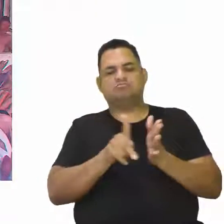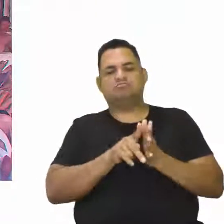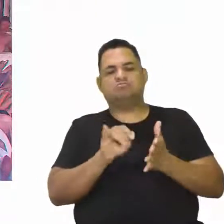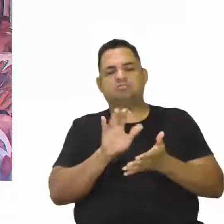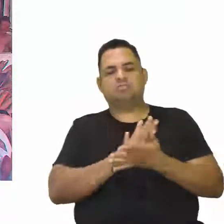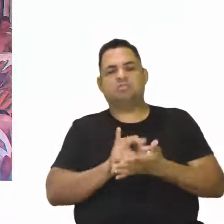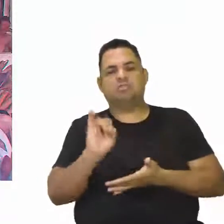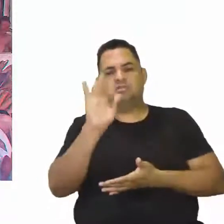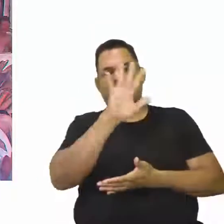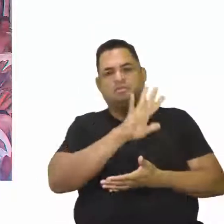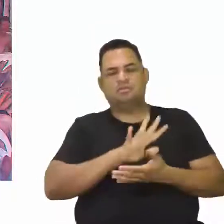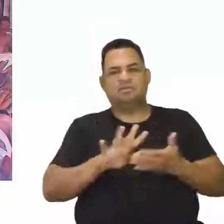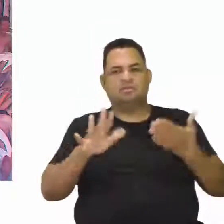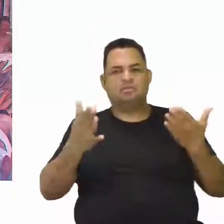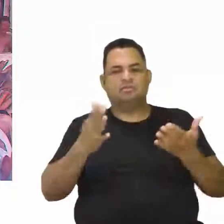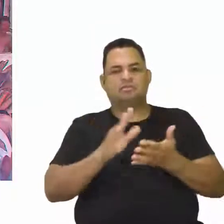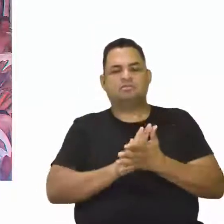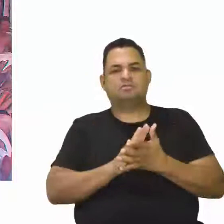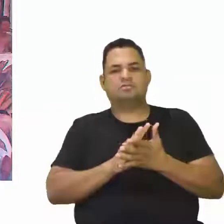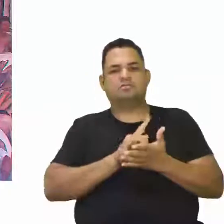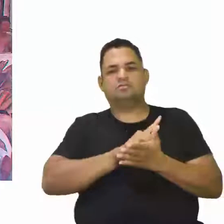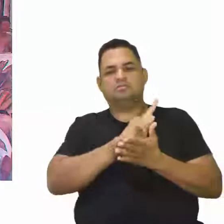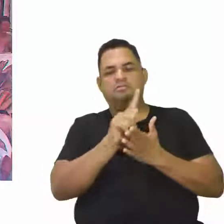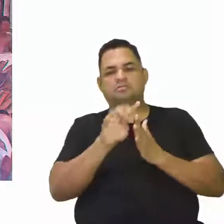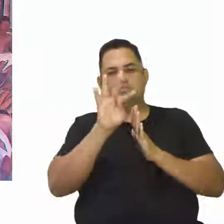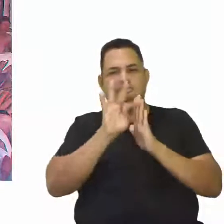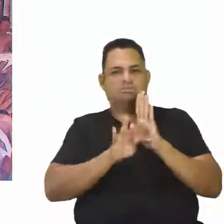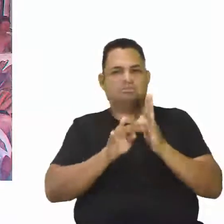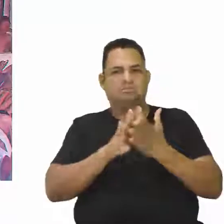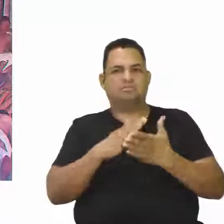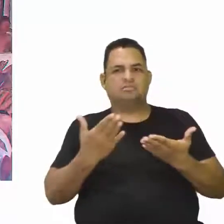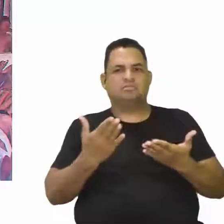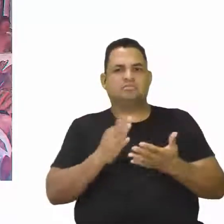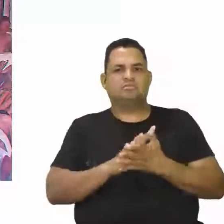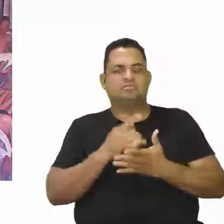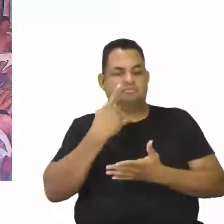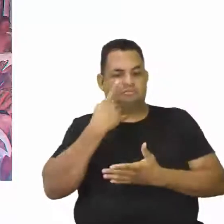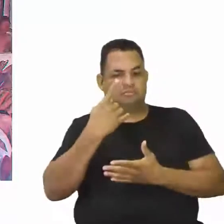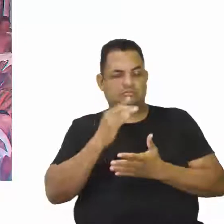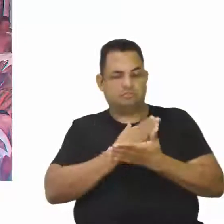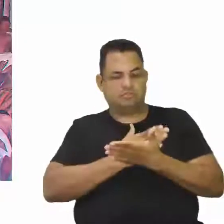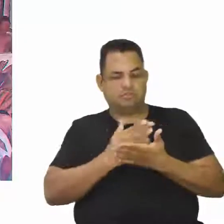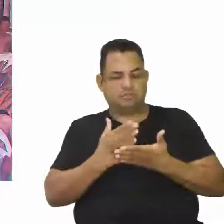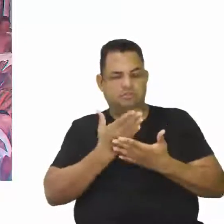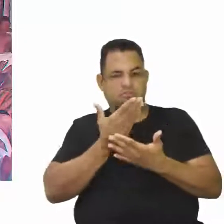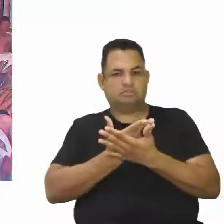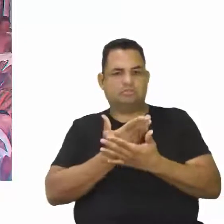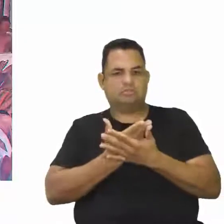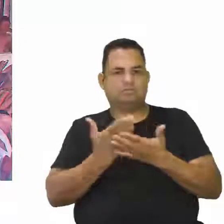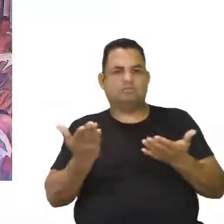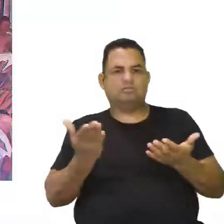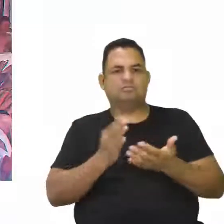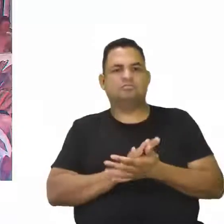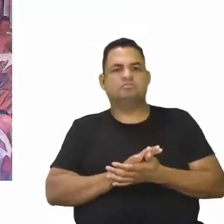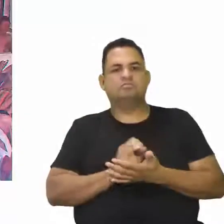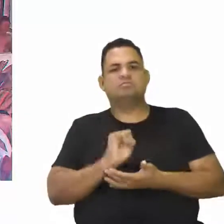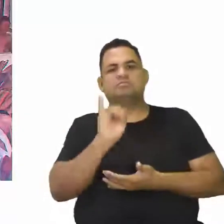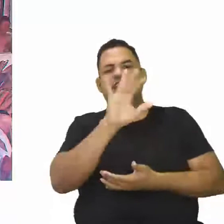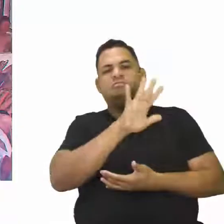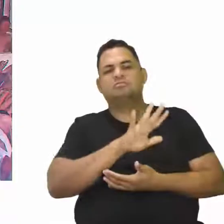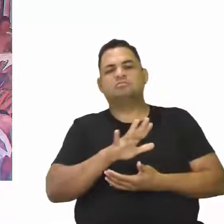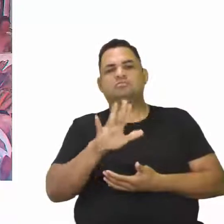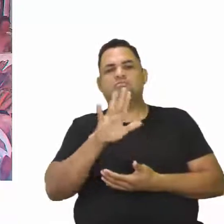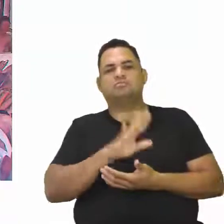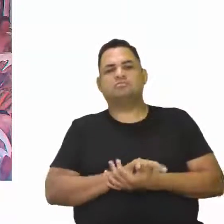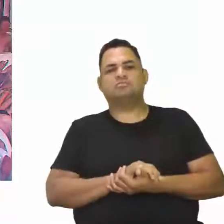verdade... um autorretrato como gênero textual. Vocês viram logo no início da nossa aula esse autorretrato